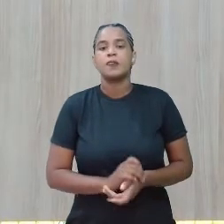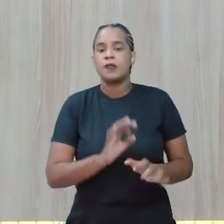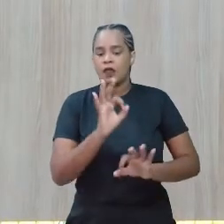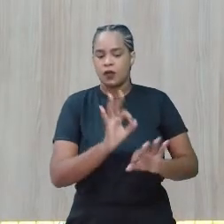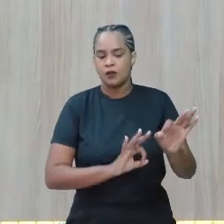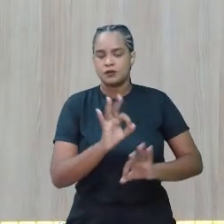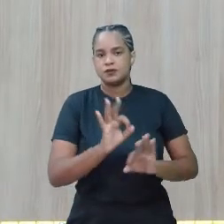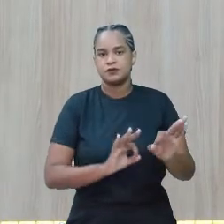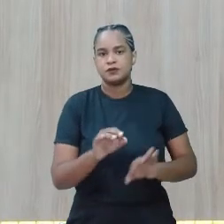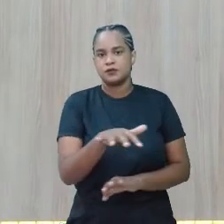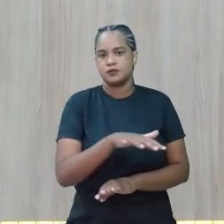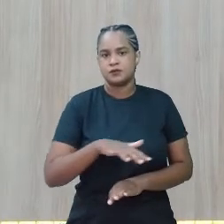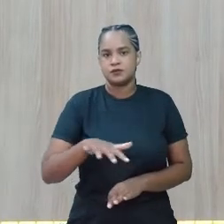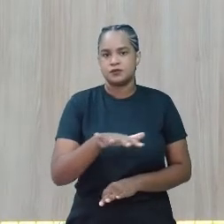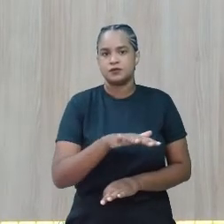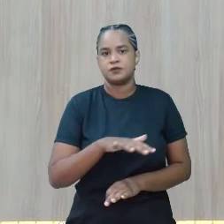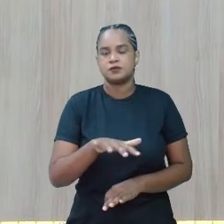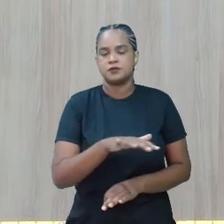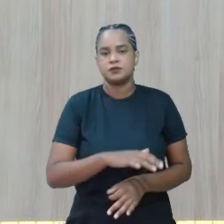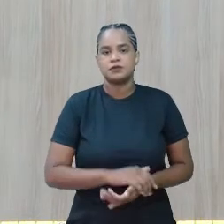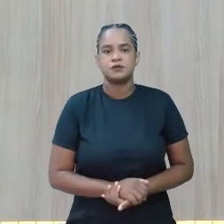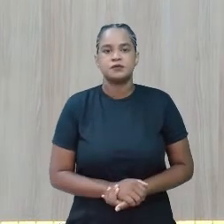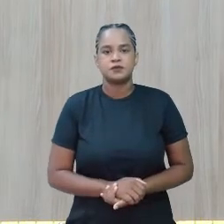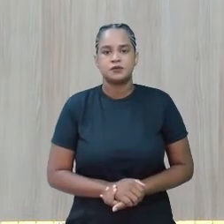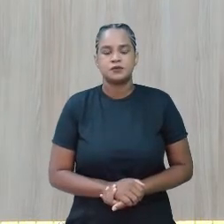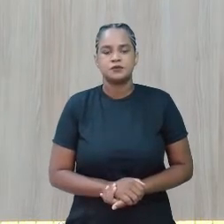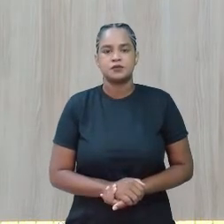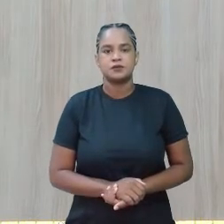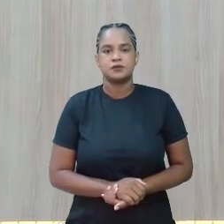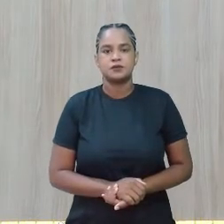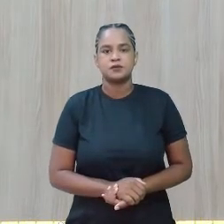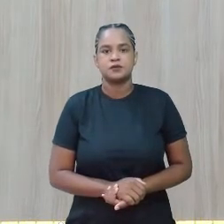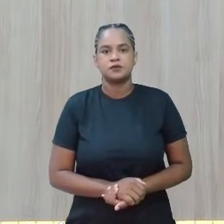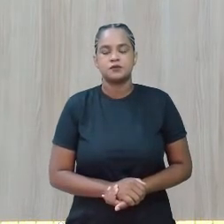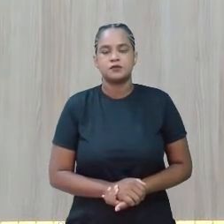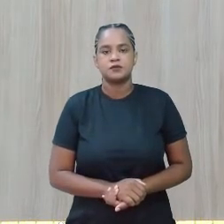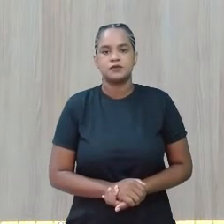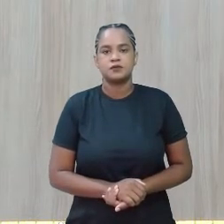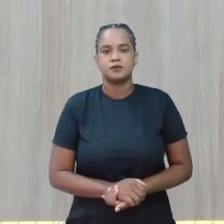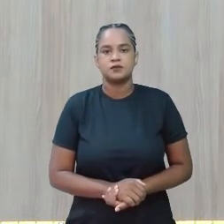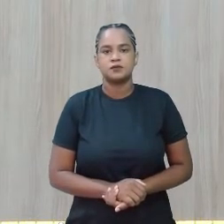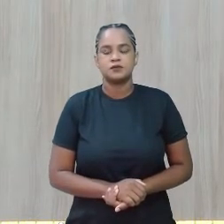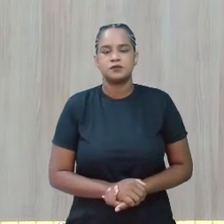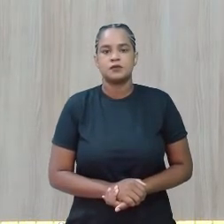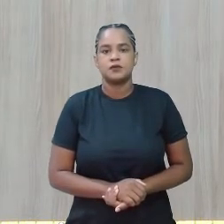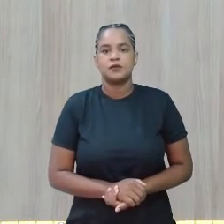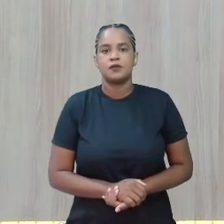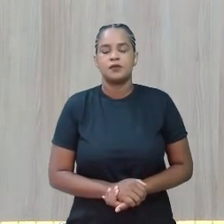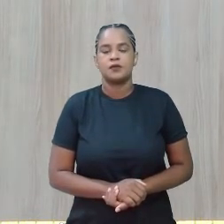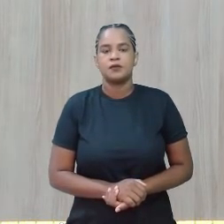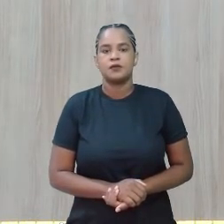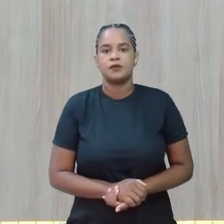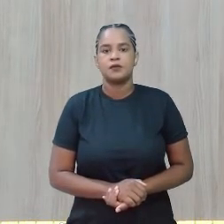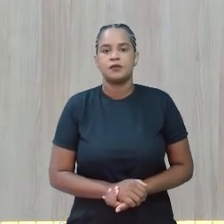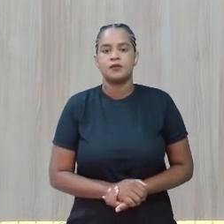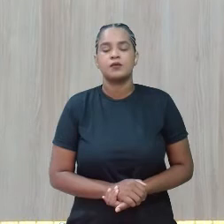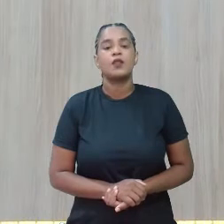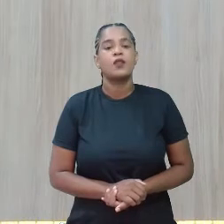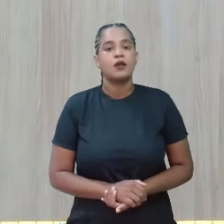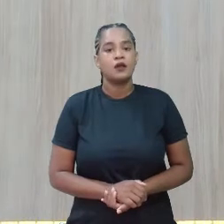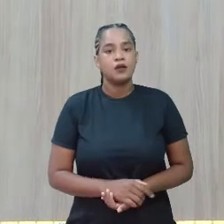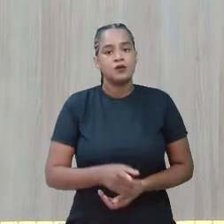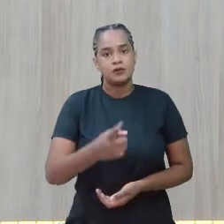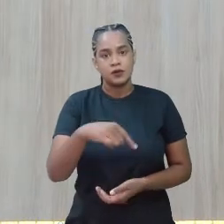Organizarem o ambiente de vocês e estarem aí ligadinhos, conectados. Vocês já